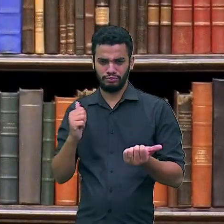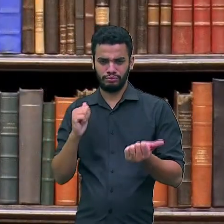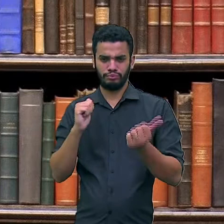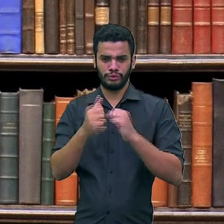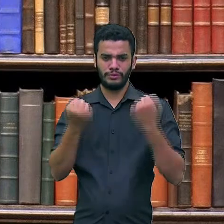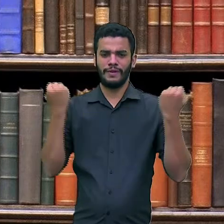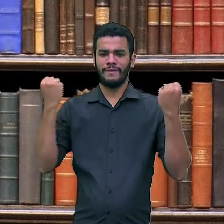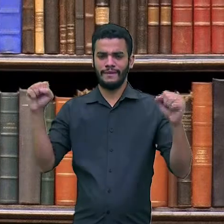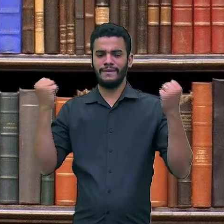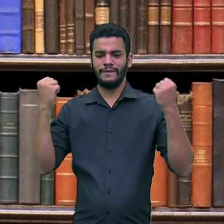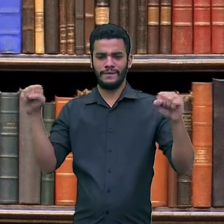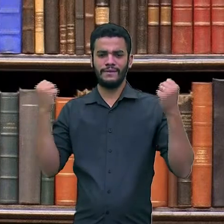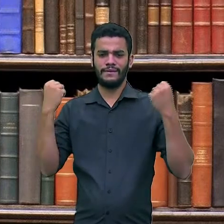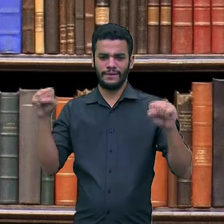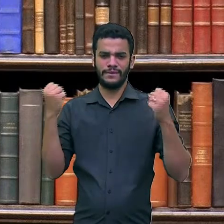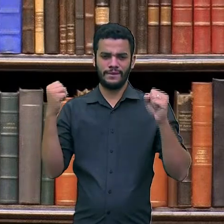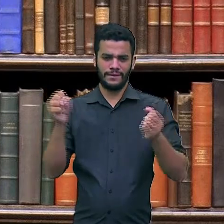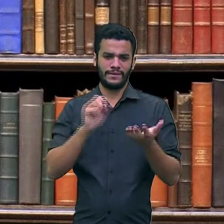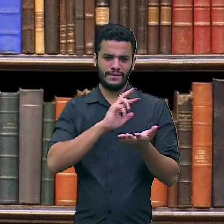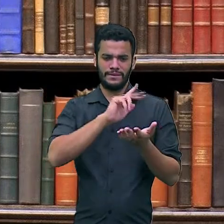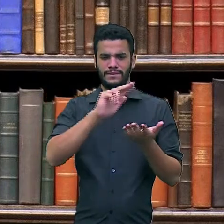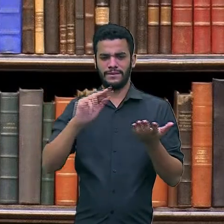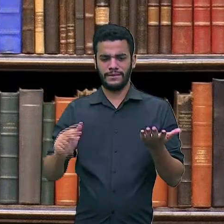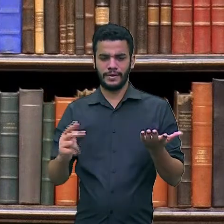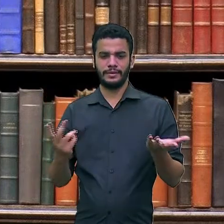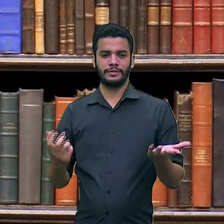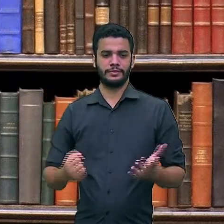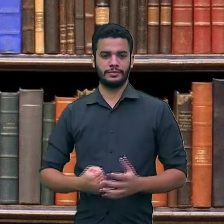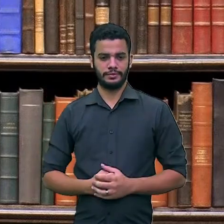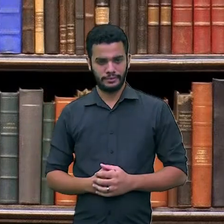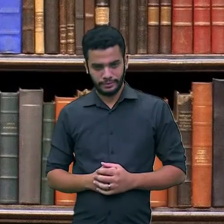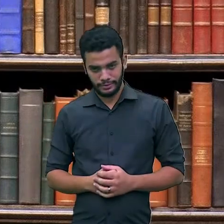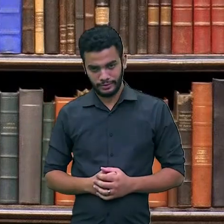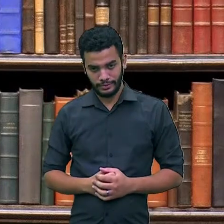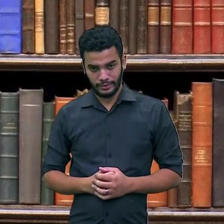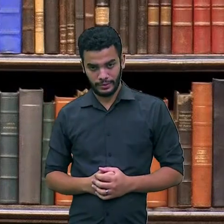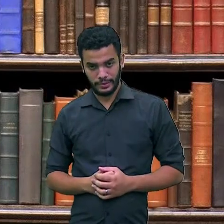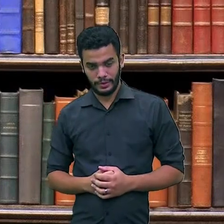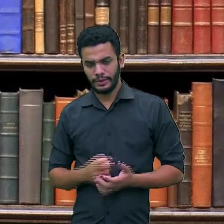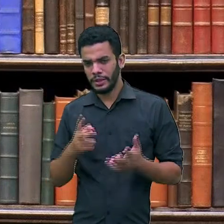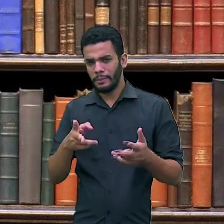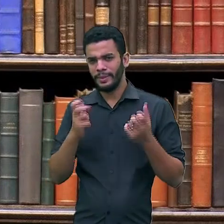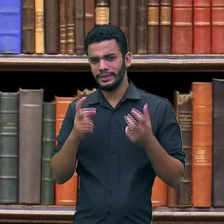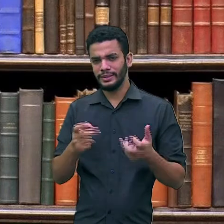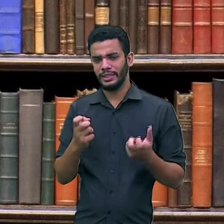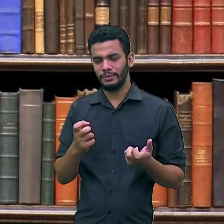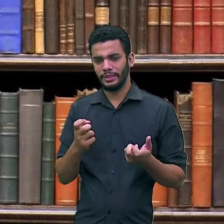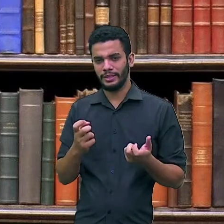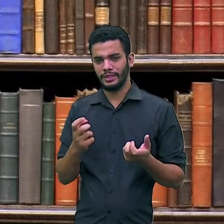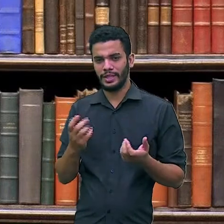encontrar o verbo nessa frase e dizer em que tempo ele está?